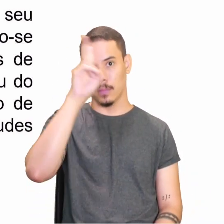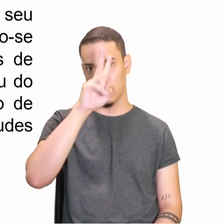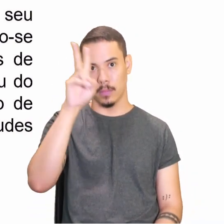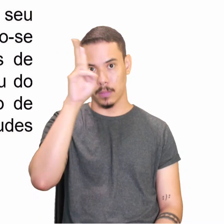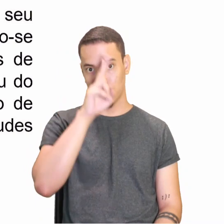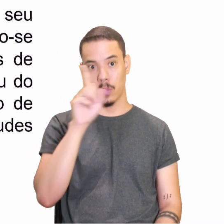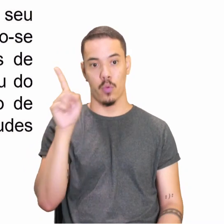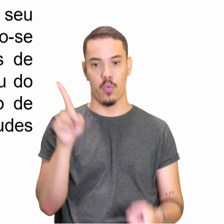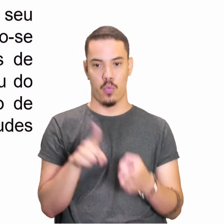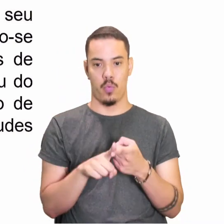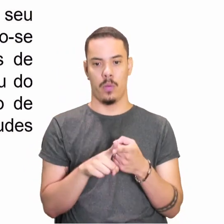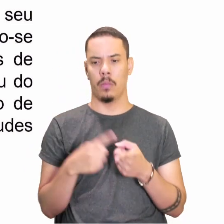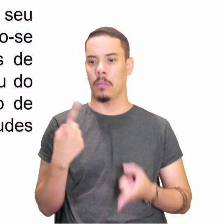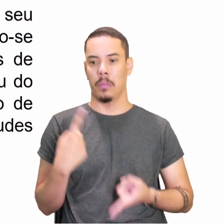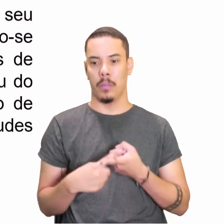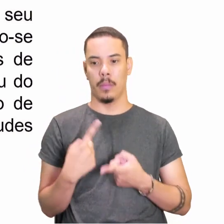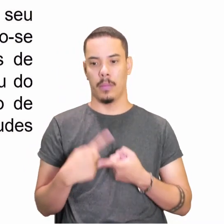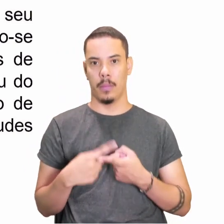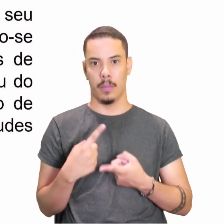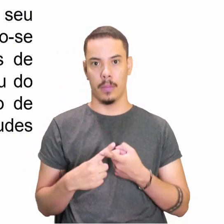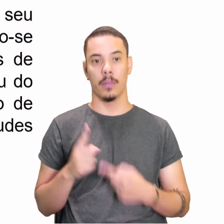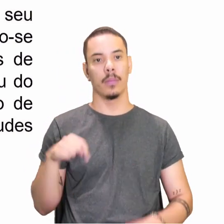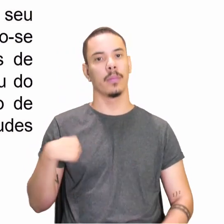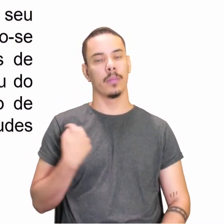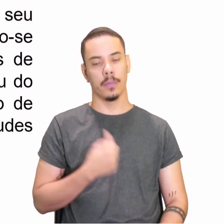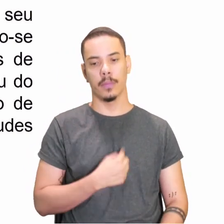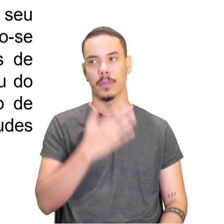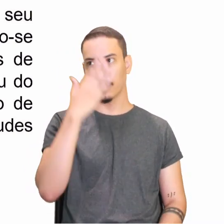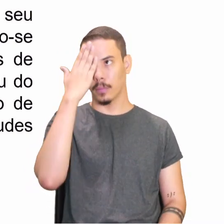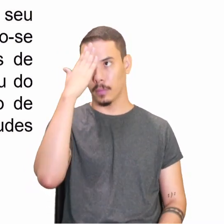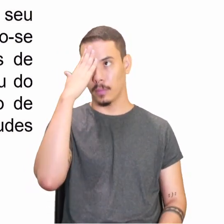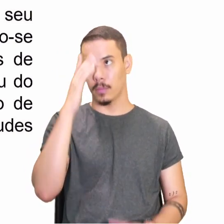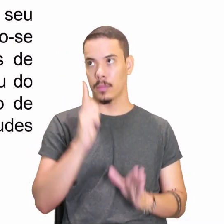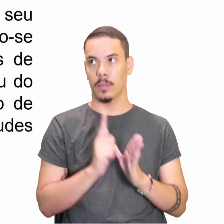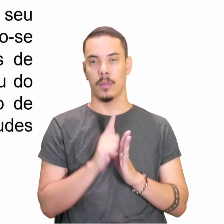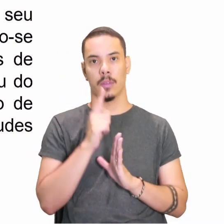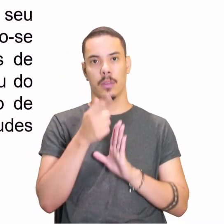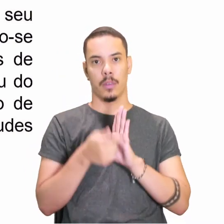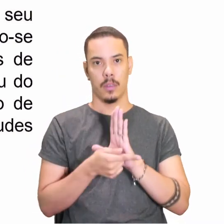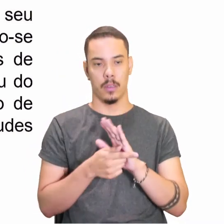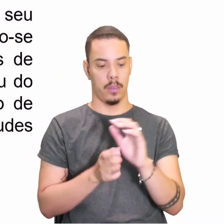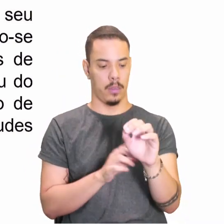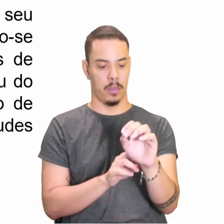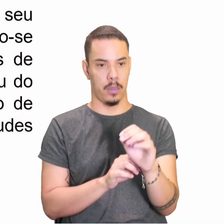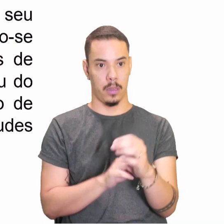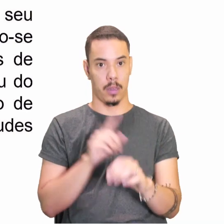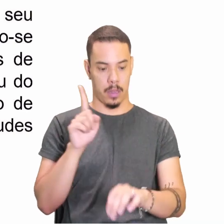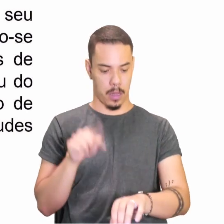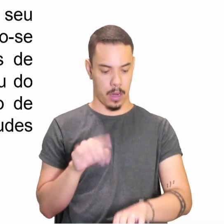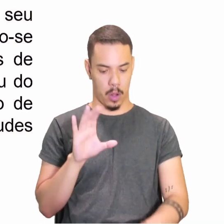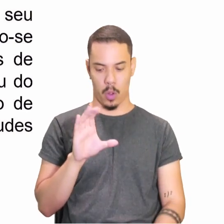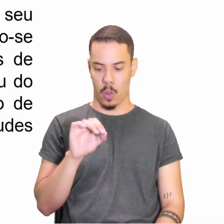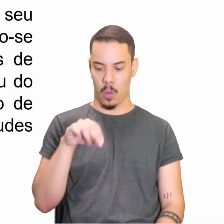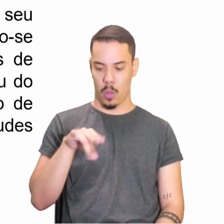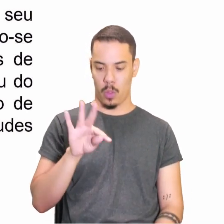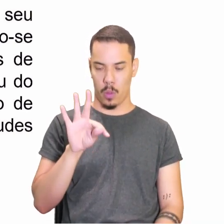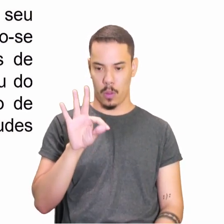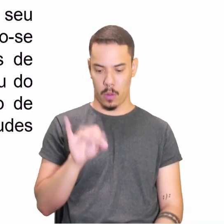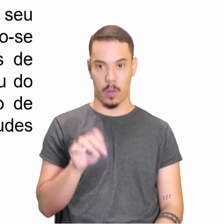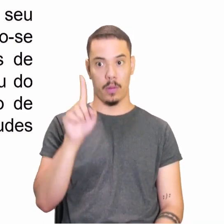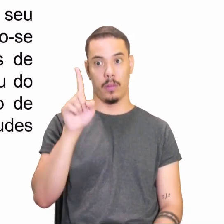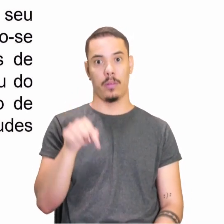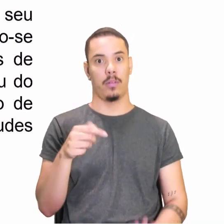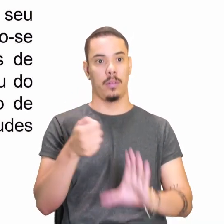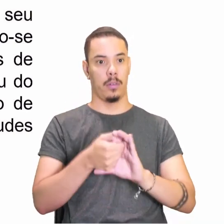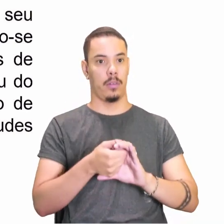narrativa curta. Por quê? Porque o gênero conto, né, tem como característica exatamente